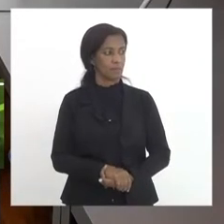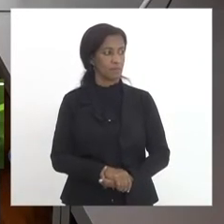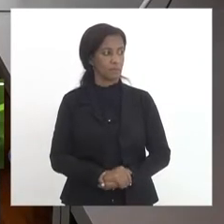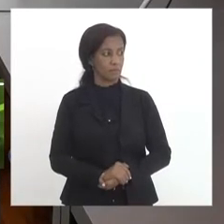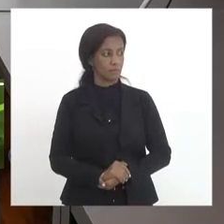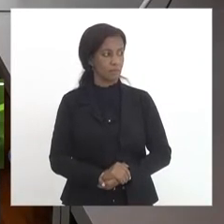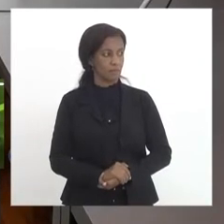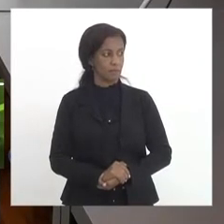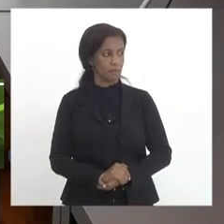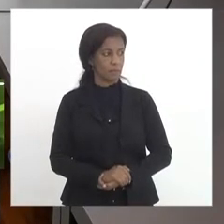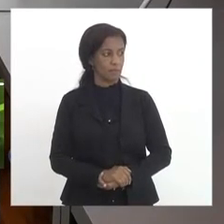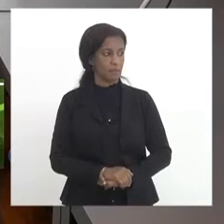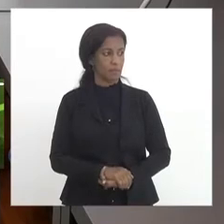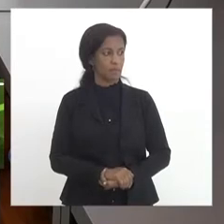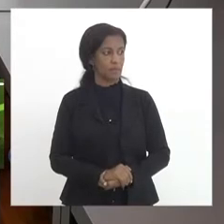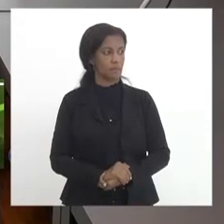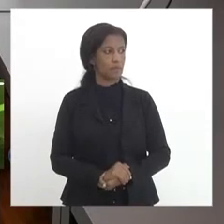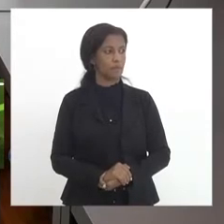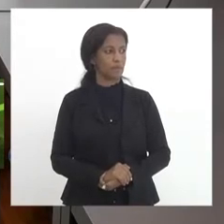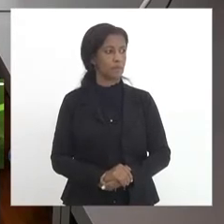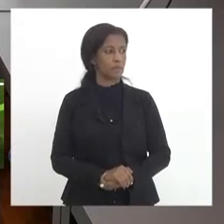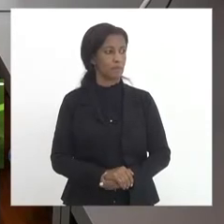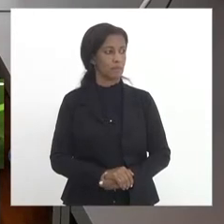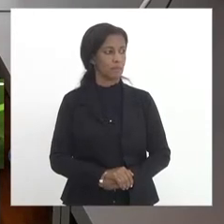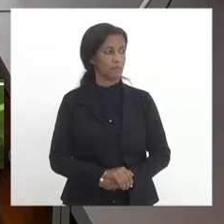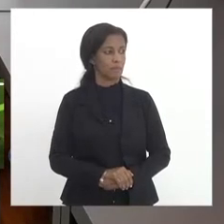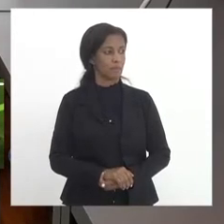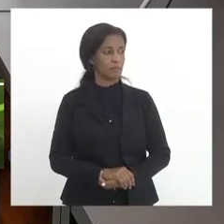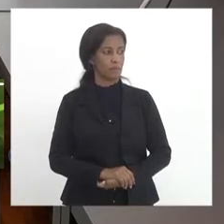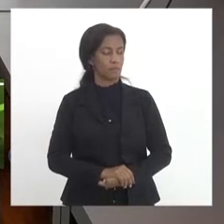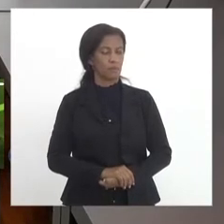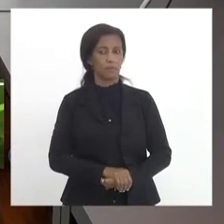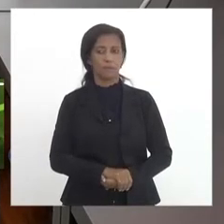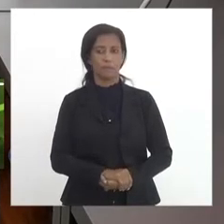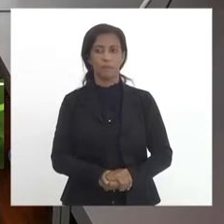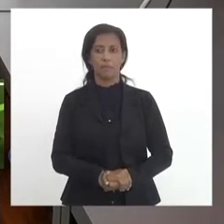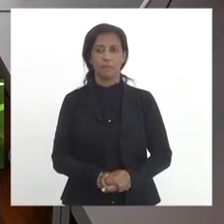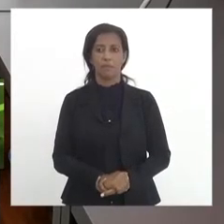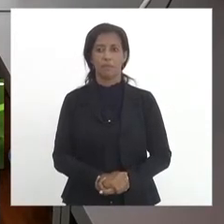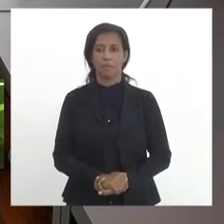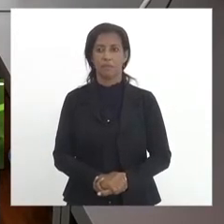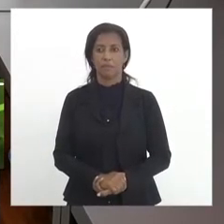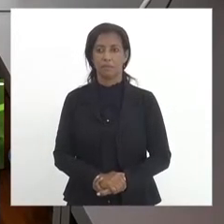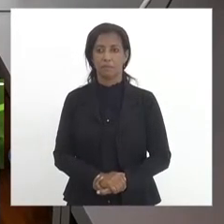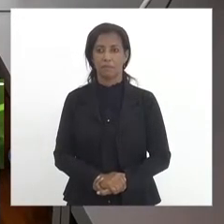De animal. Bom, pode ser que a minha memória esteja falando. Tem um similar, tem.